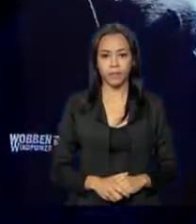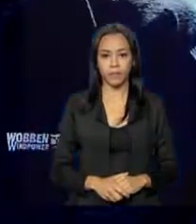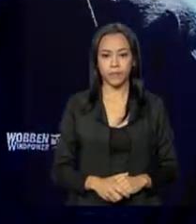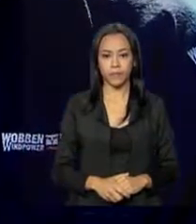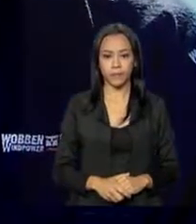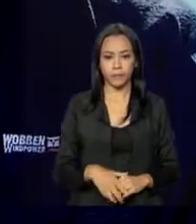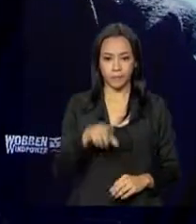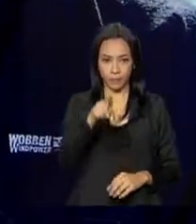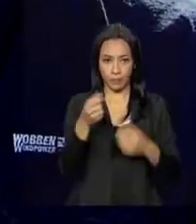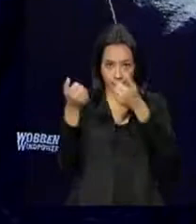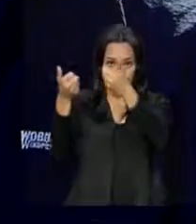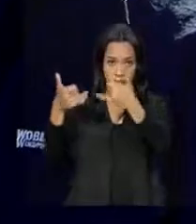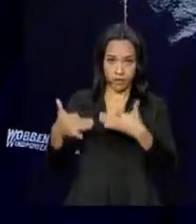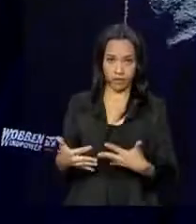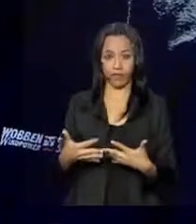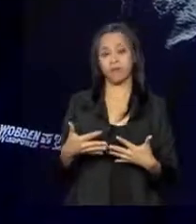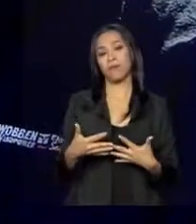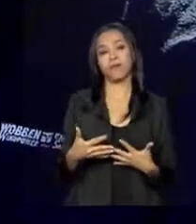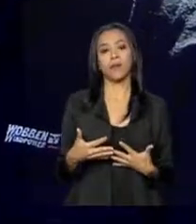A geração